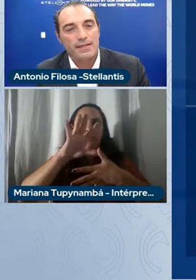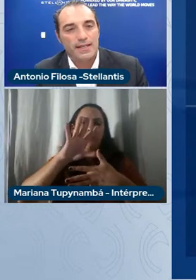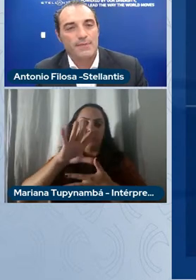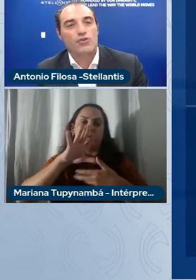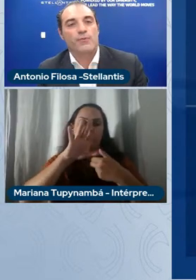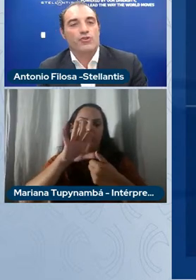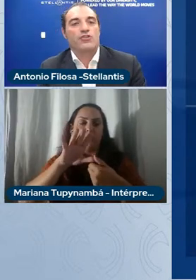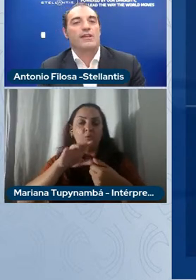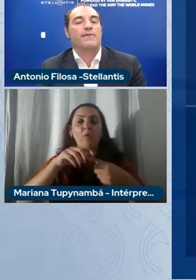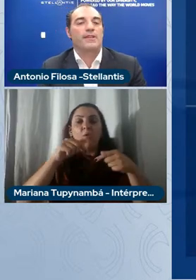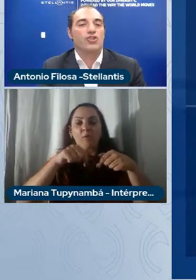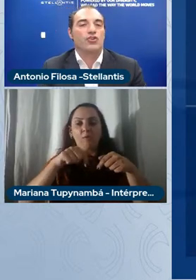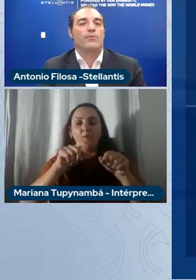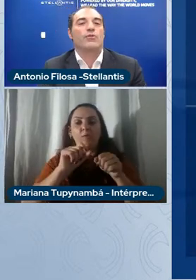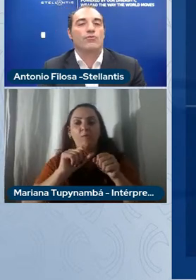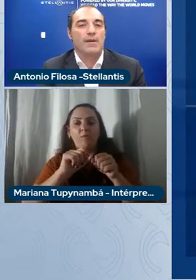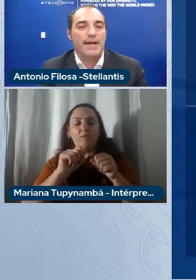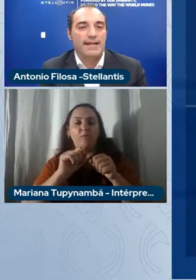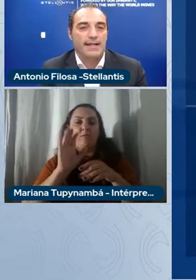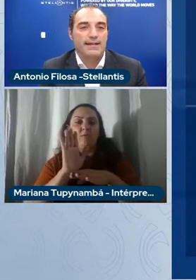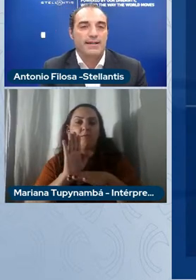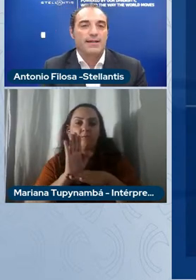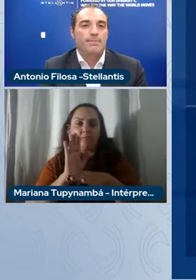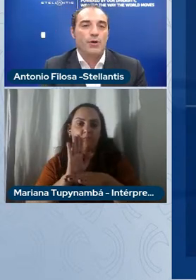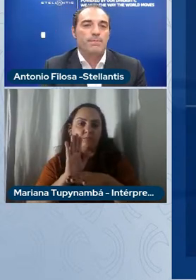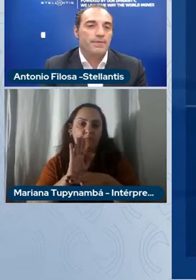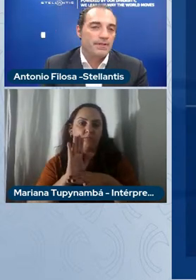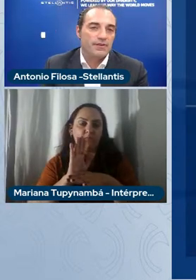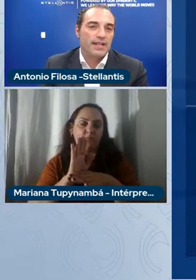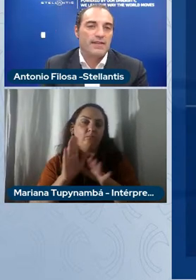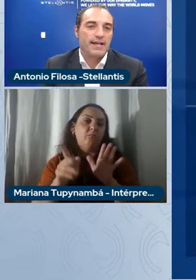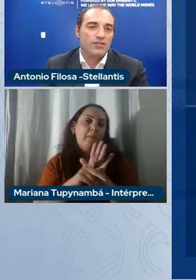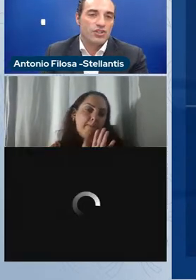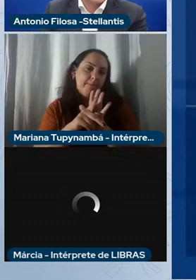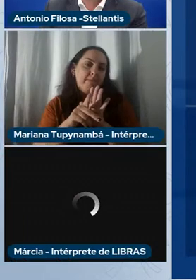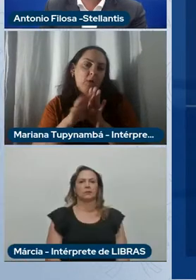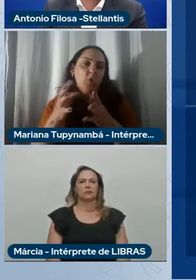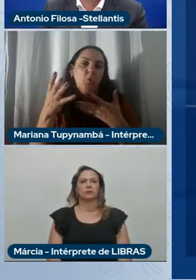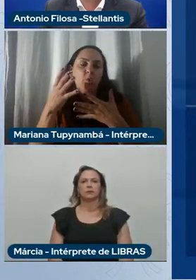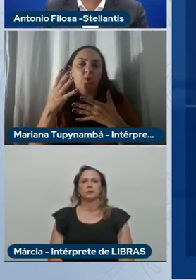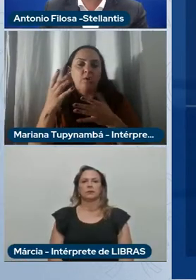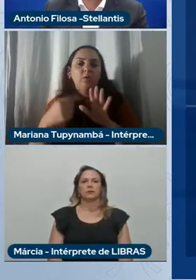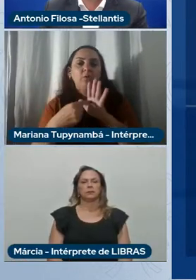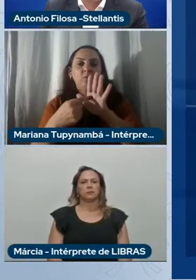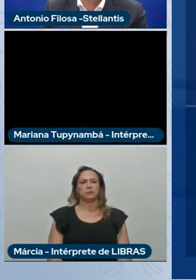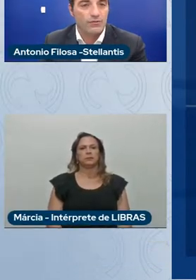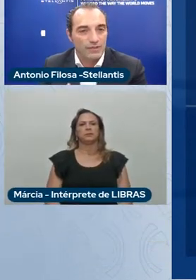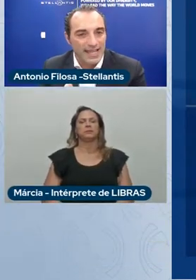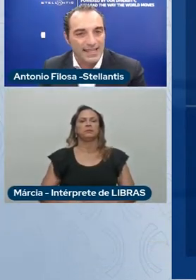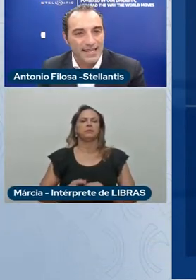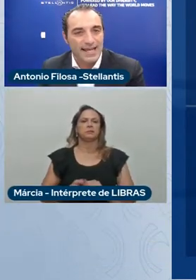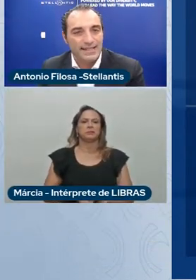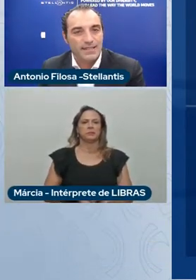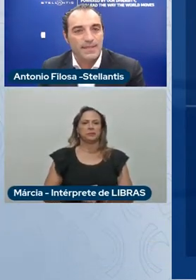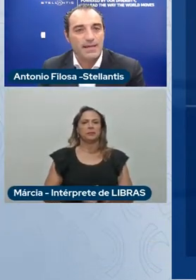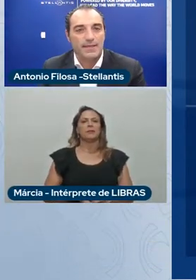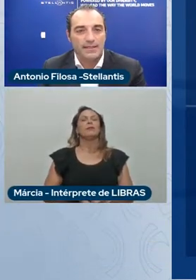Betim queremos posicionar Fiat como uma marca pop relevante acessível com um DNA